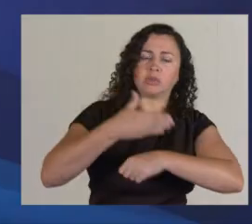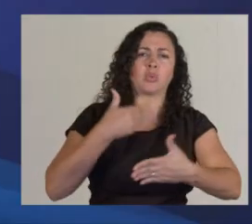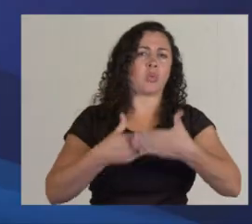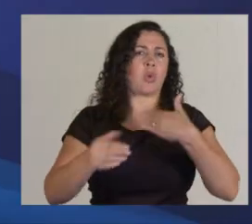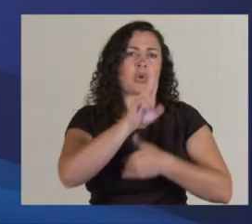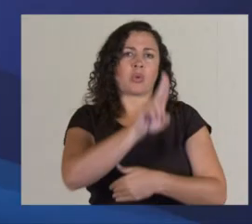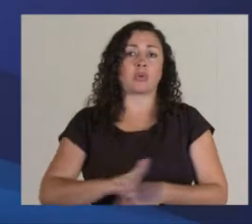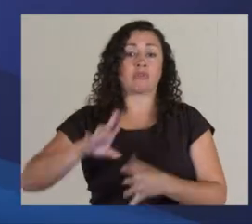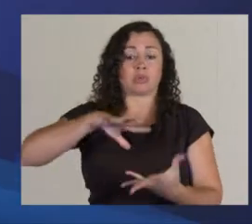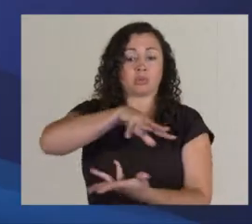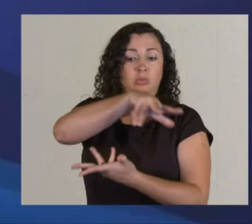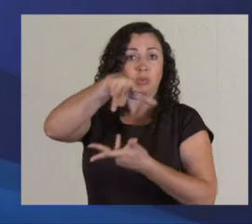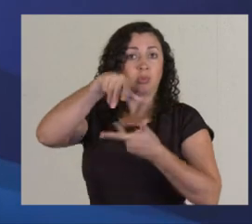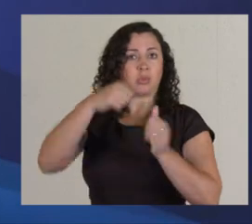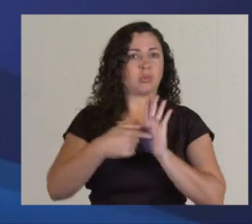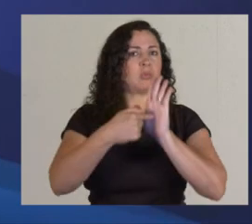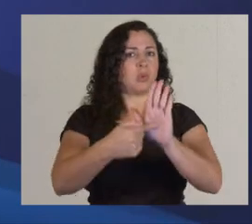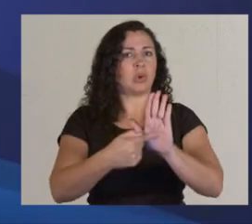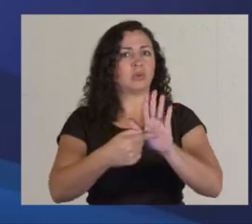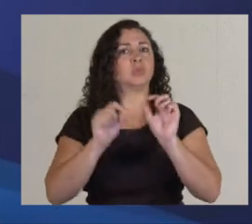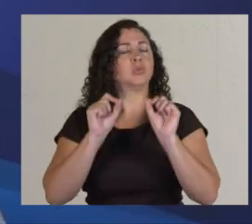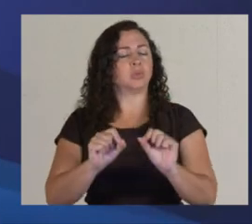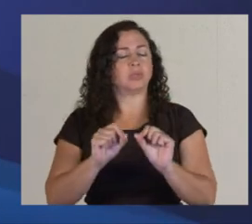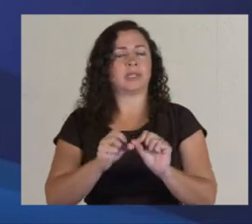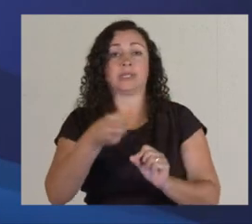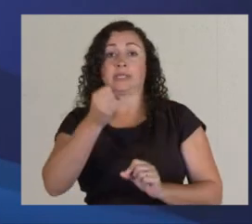no mundo indicam que, havendo